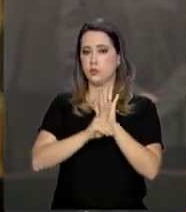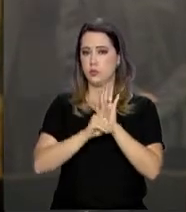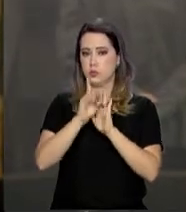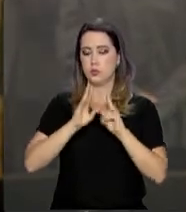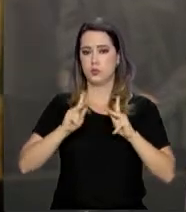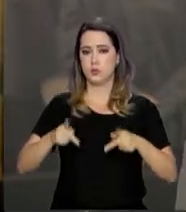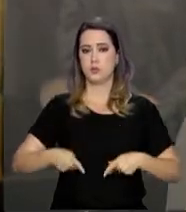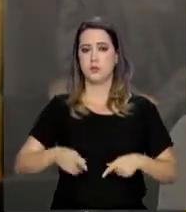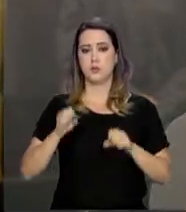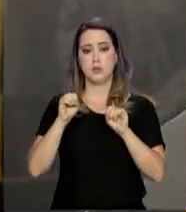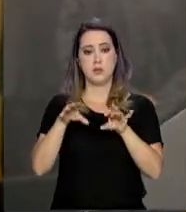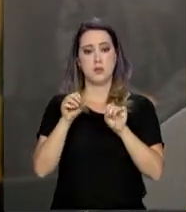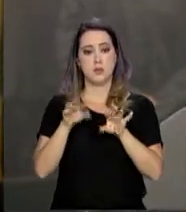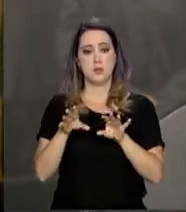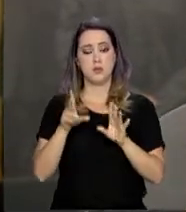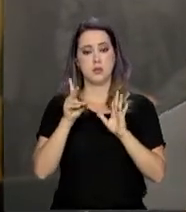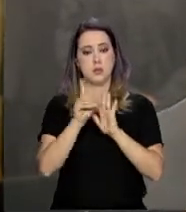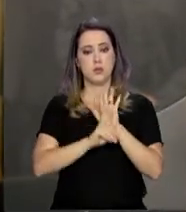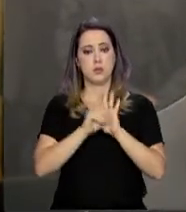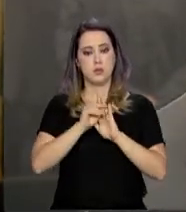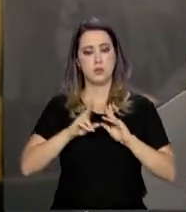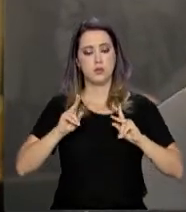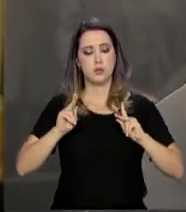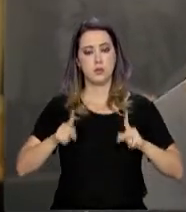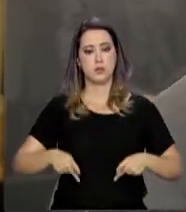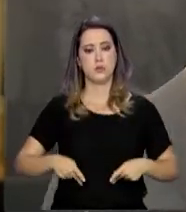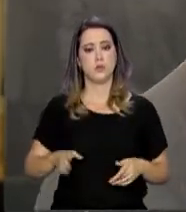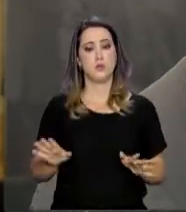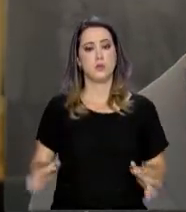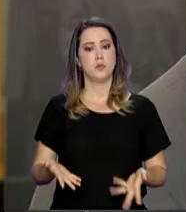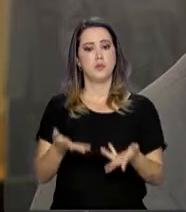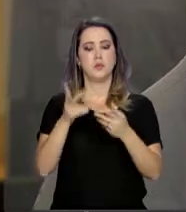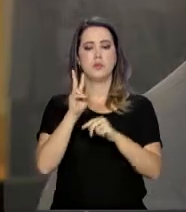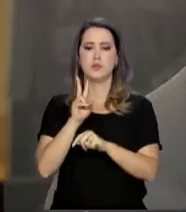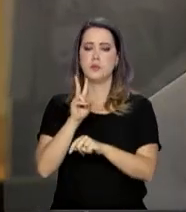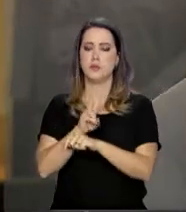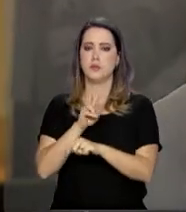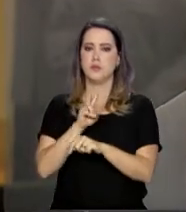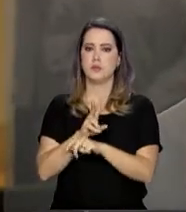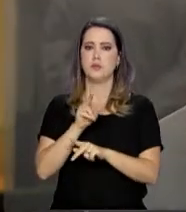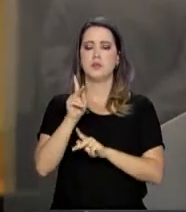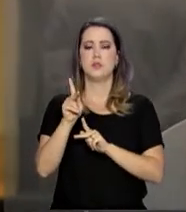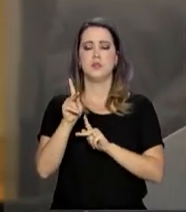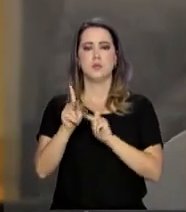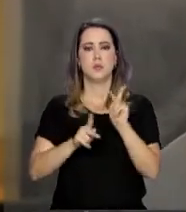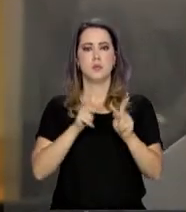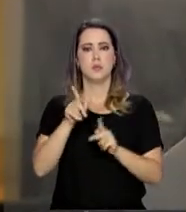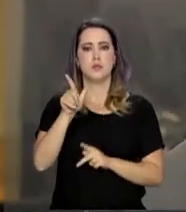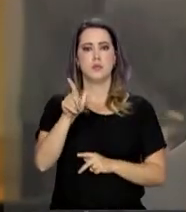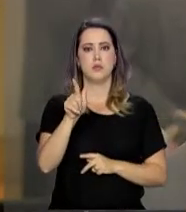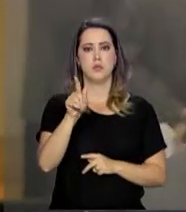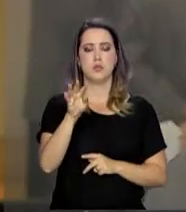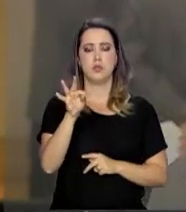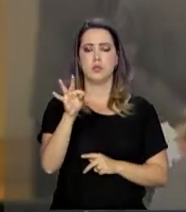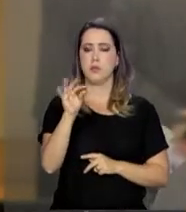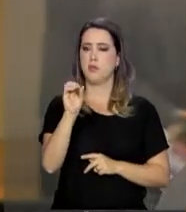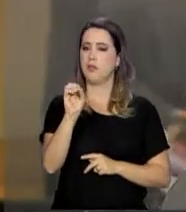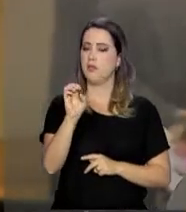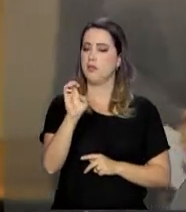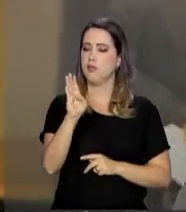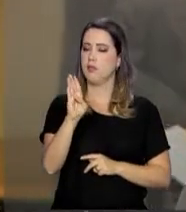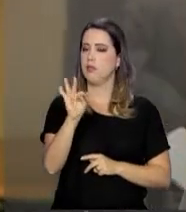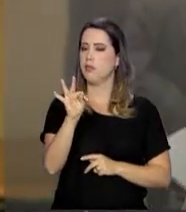em direitos humanos e o curso de promoção e defesa dos direitos da população lgbt na qual o objetivo